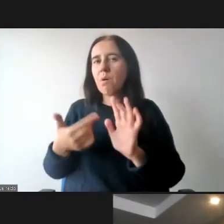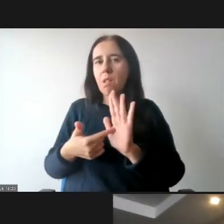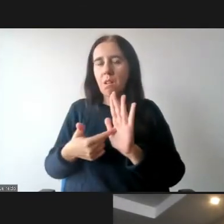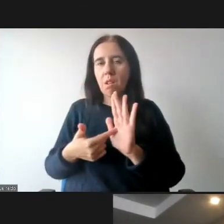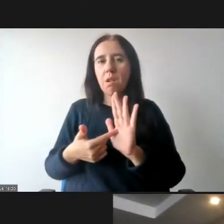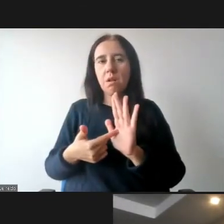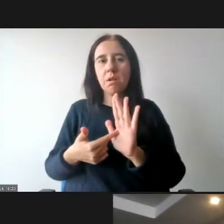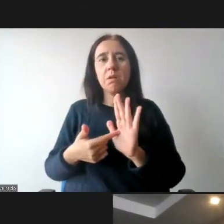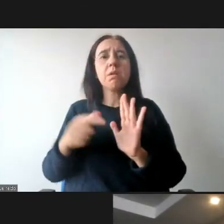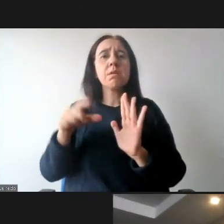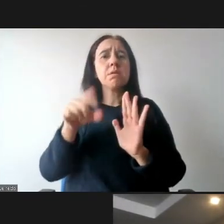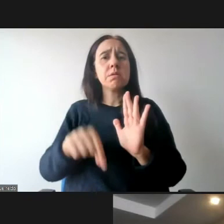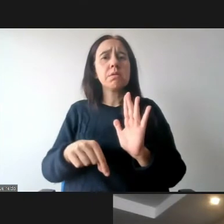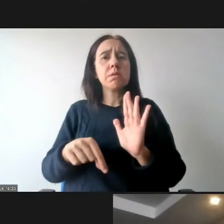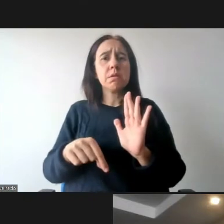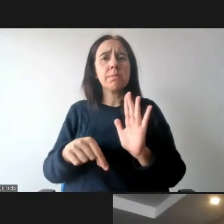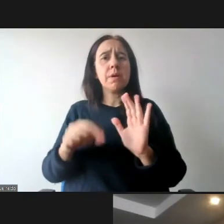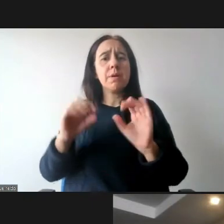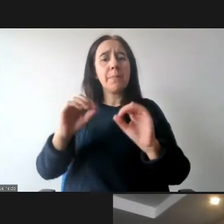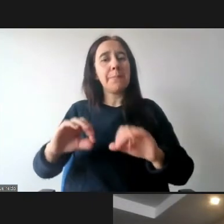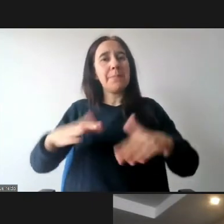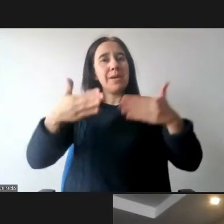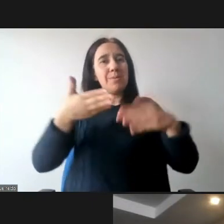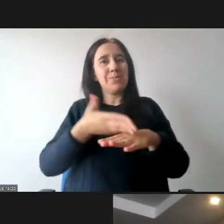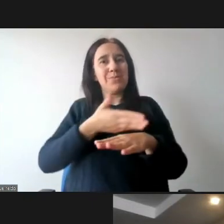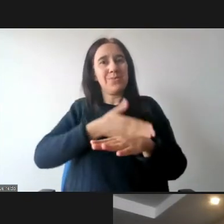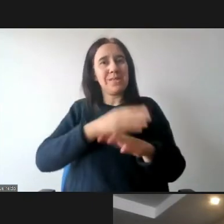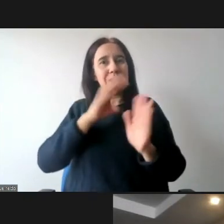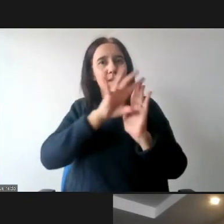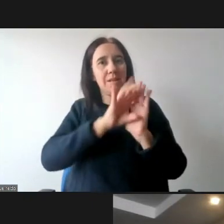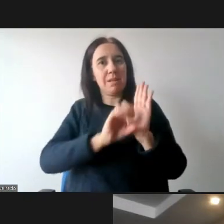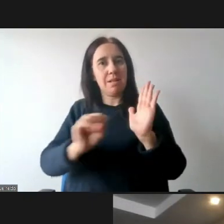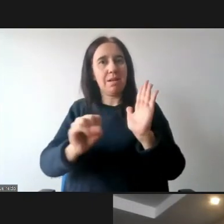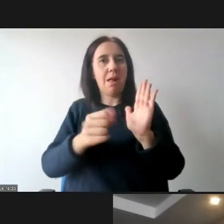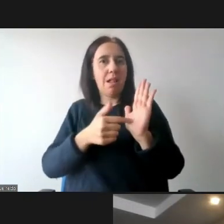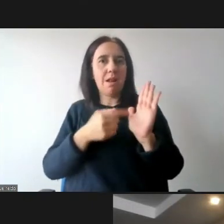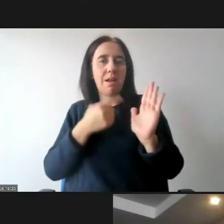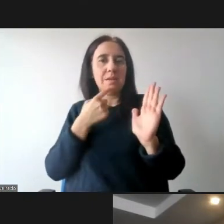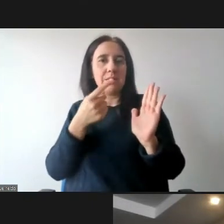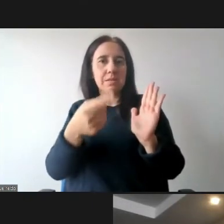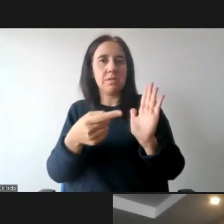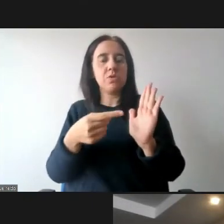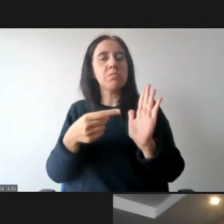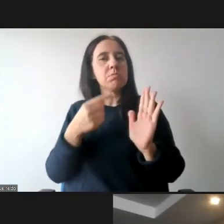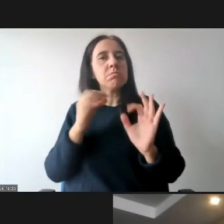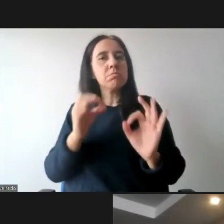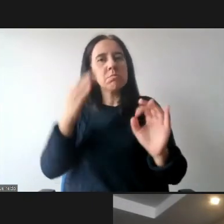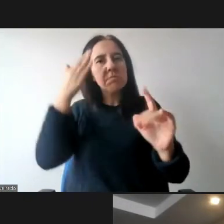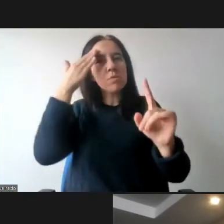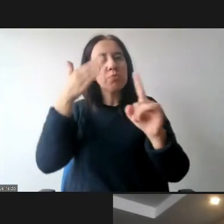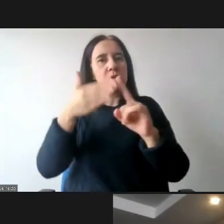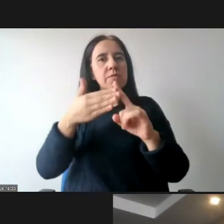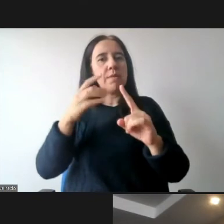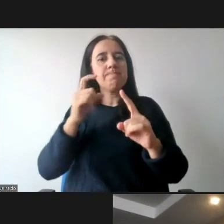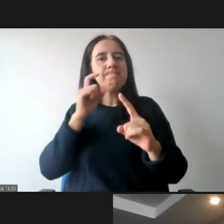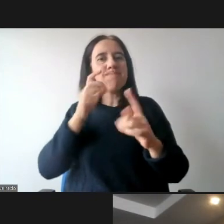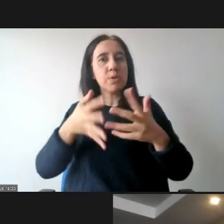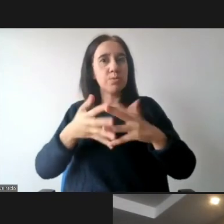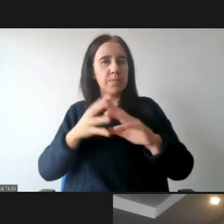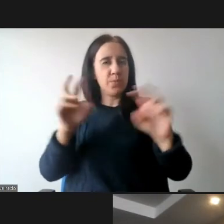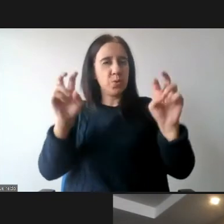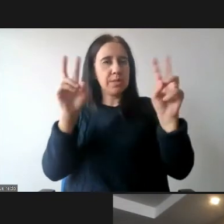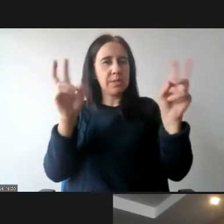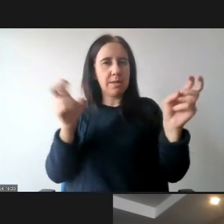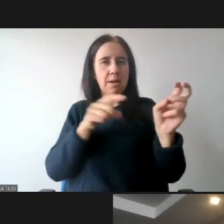se assumiu no próprio preâmbulo do Decreto-Lei, onde se estabeleceu como objetivo robustecer, estou a citar, os